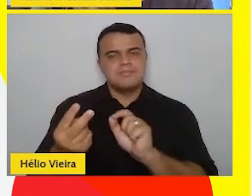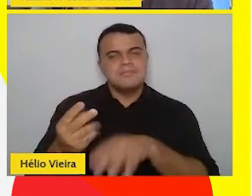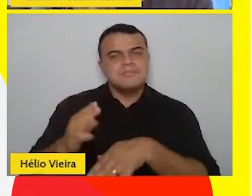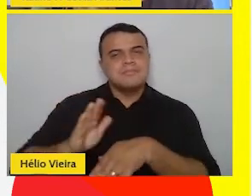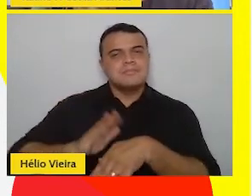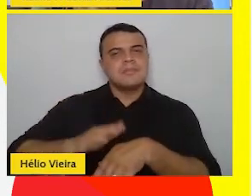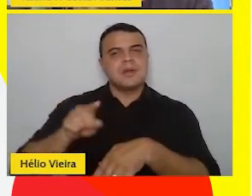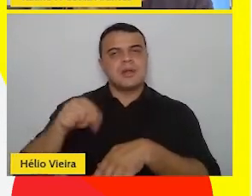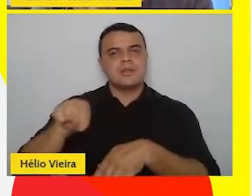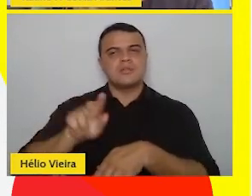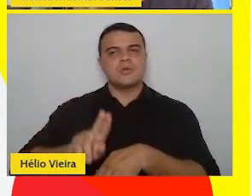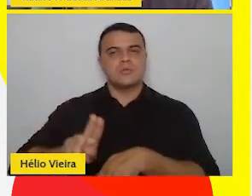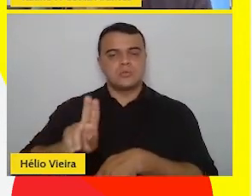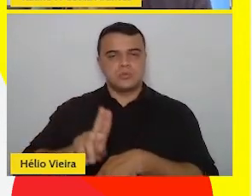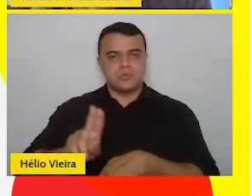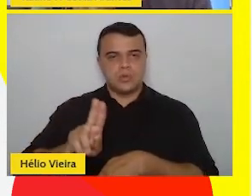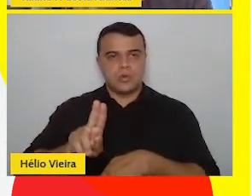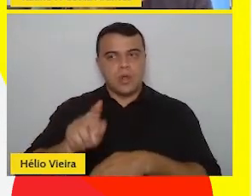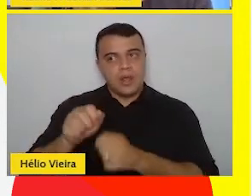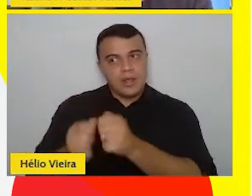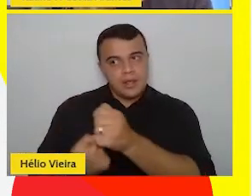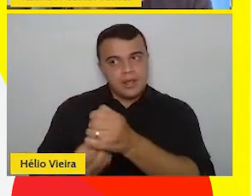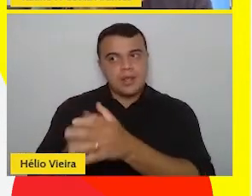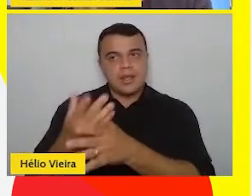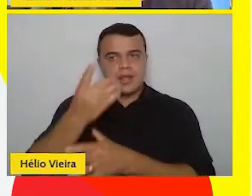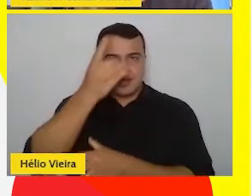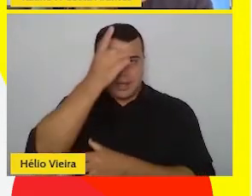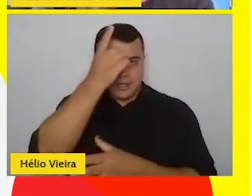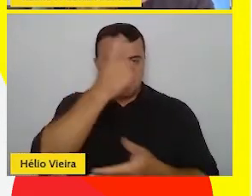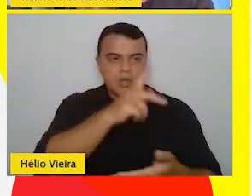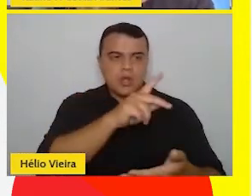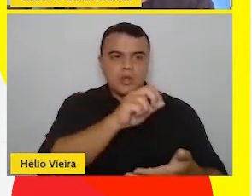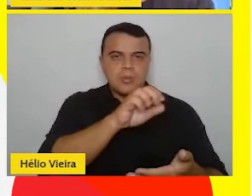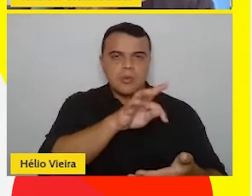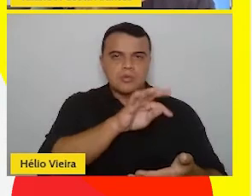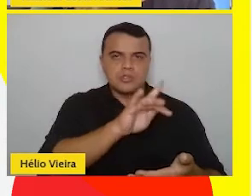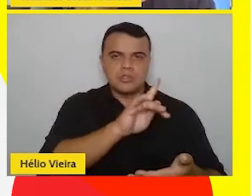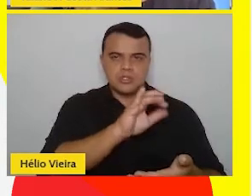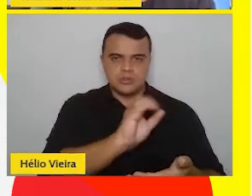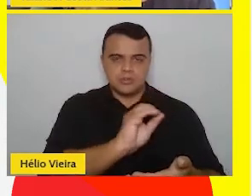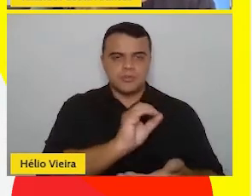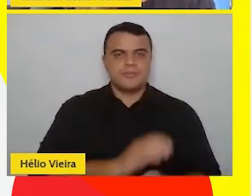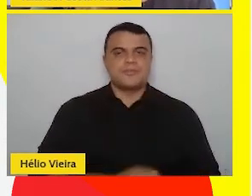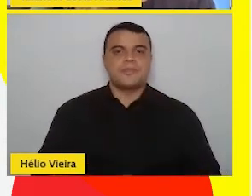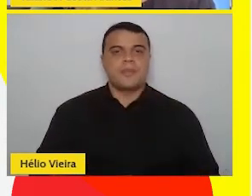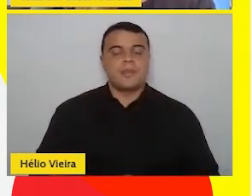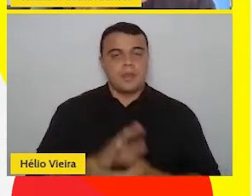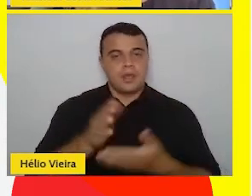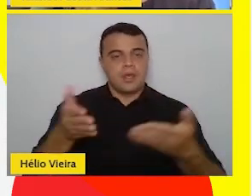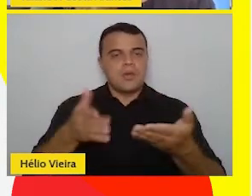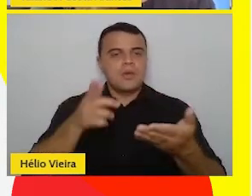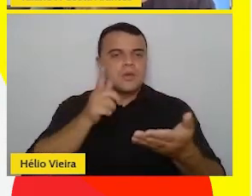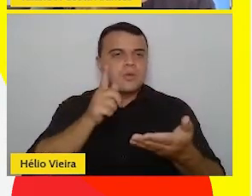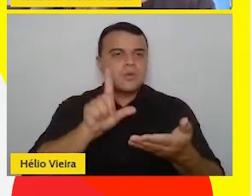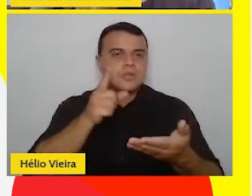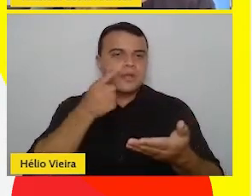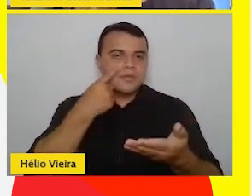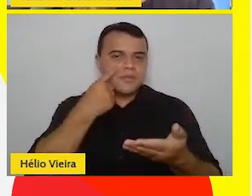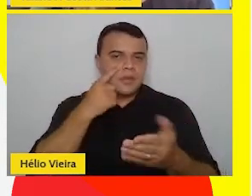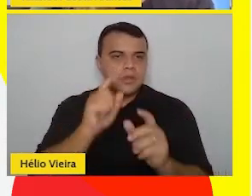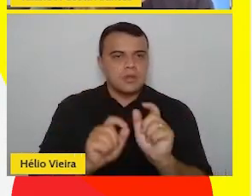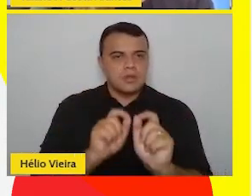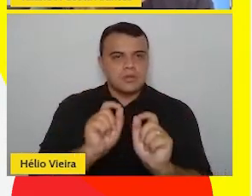expoentes, né, criadores do pontilhismo. E aqui a gente consegue